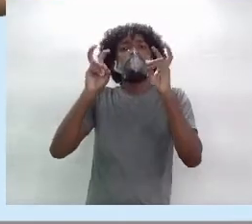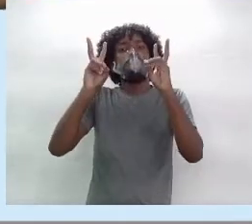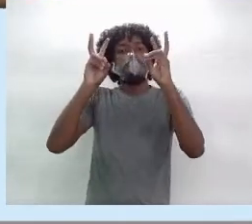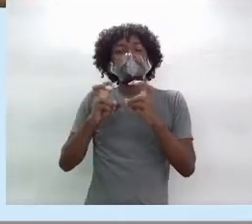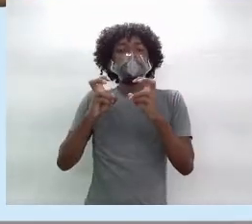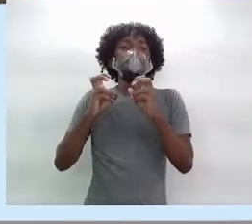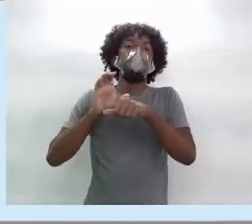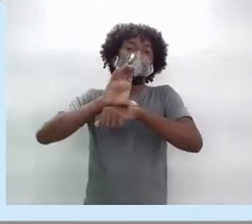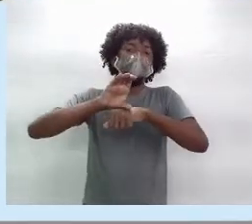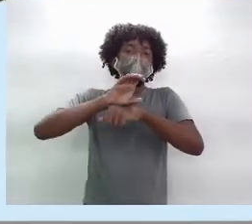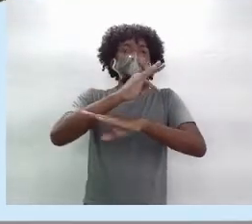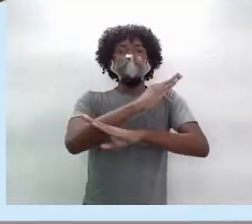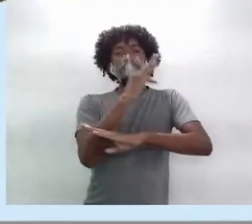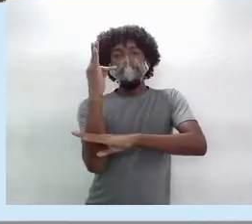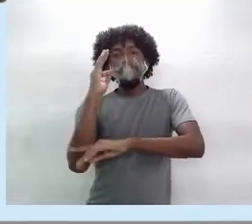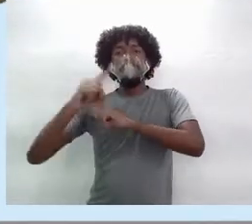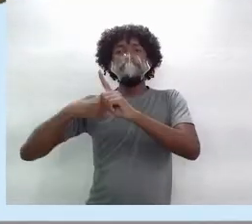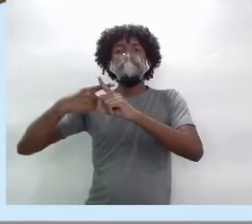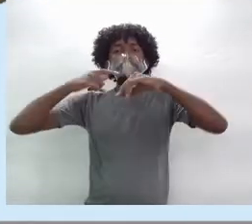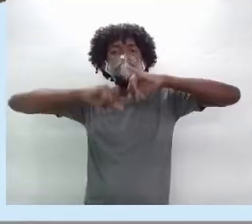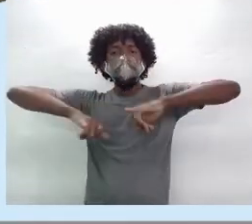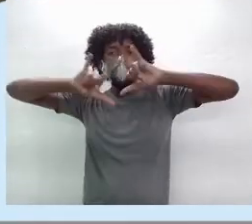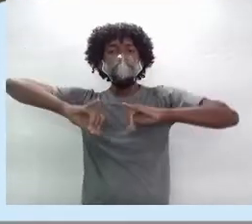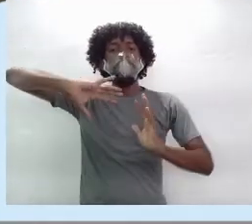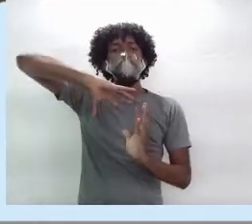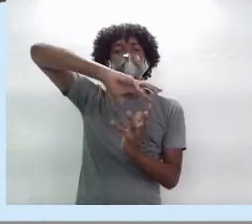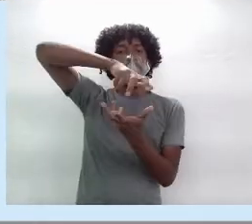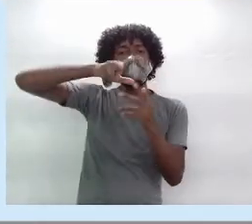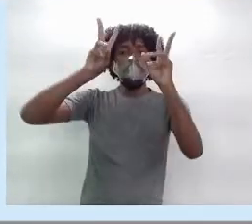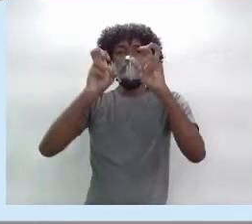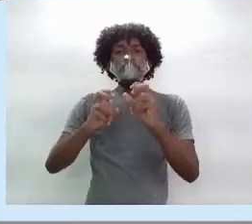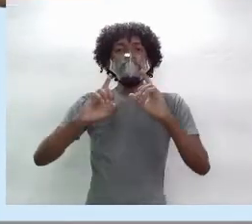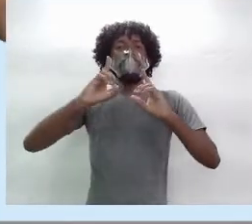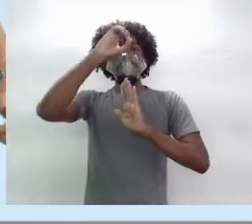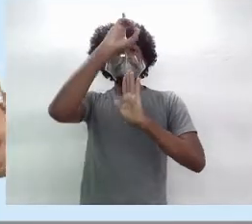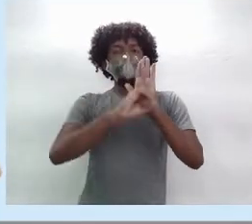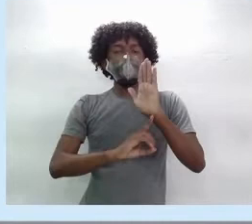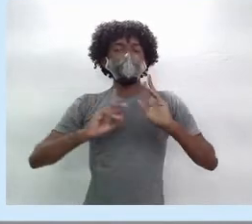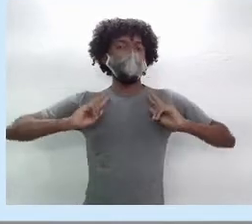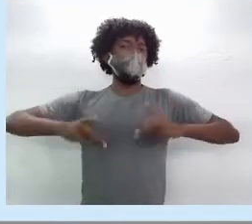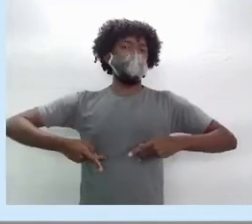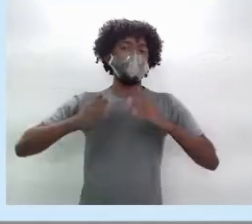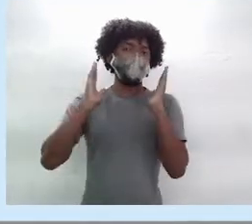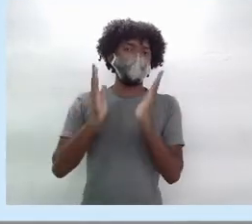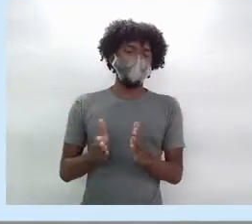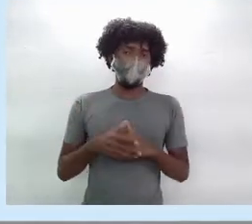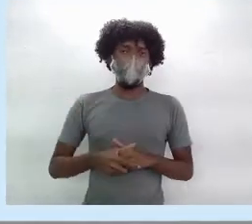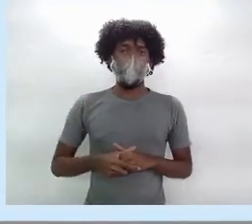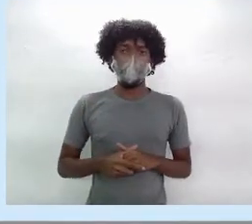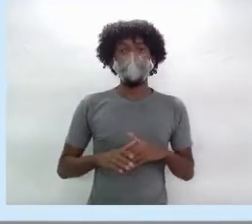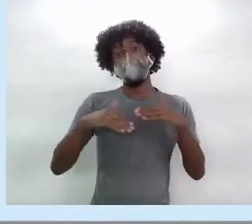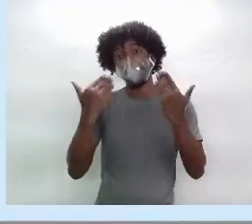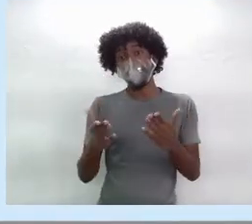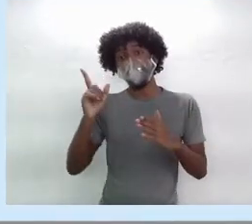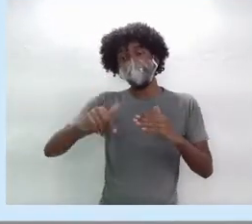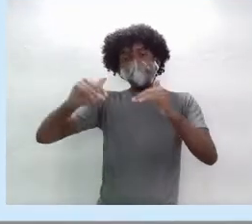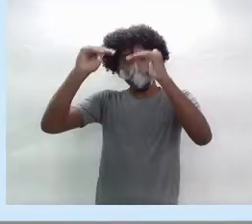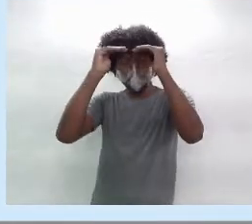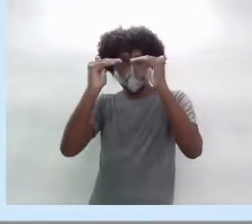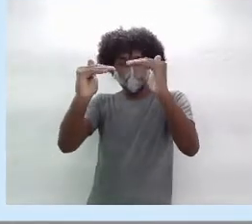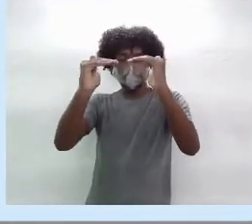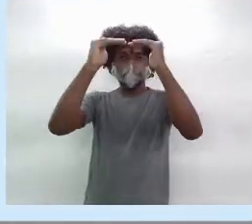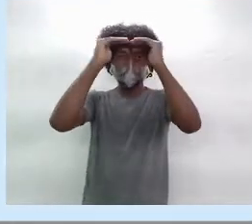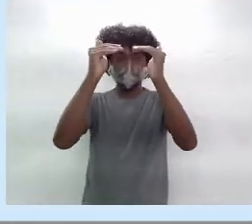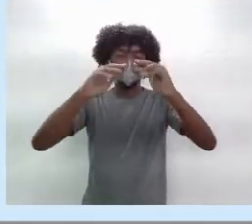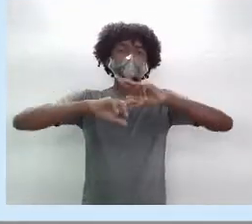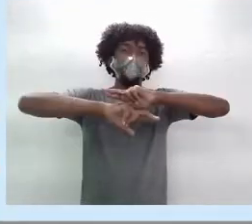e também o quê? A Declaração Universal dos Direitos do Homem. Então é isso aí. Respeito, respeito